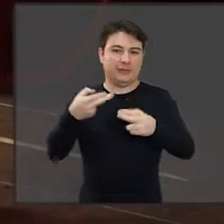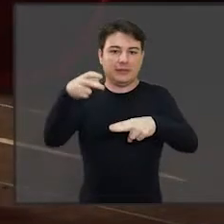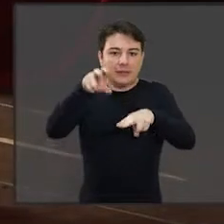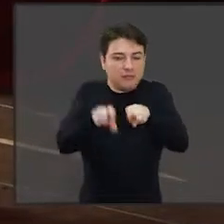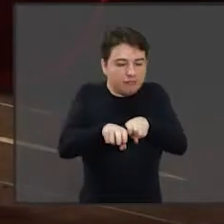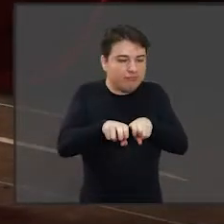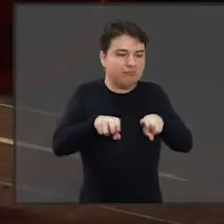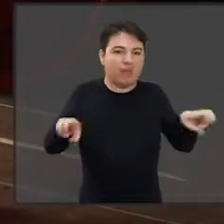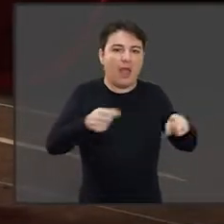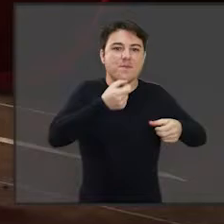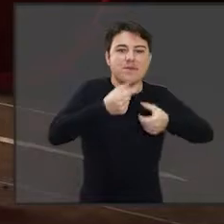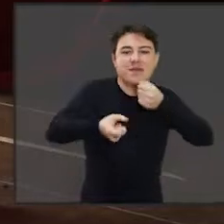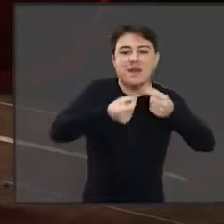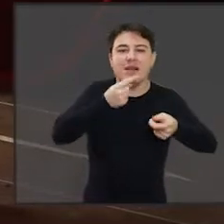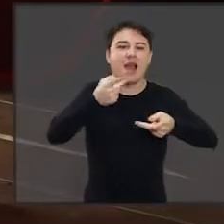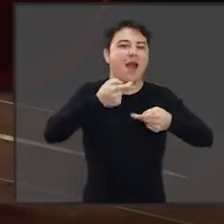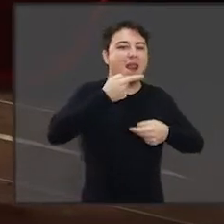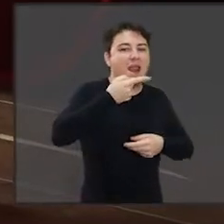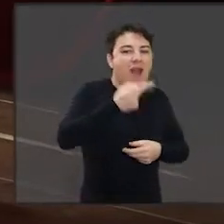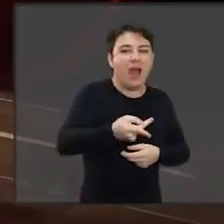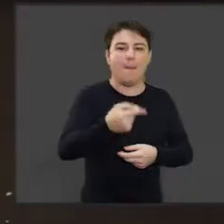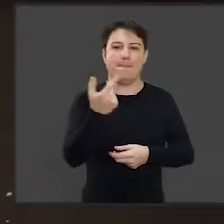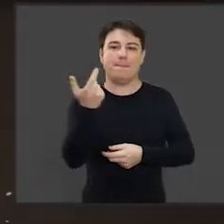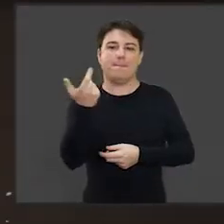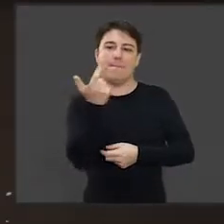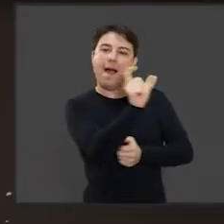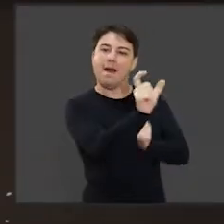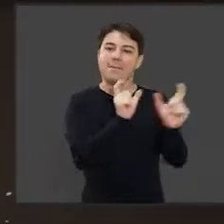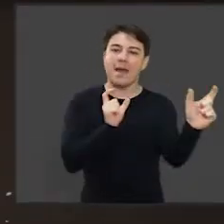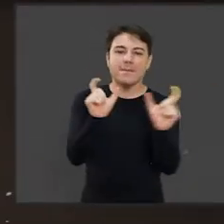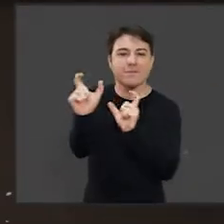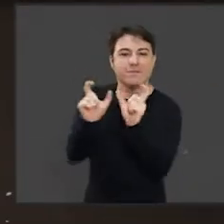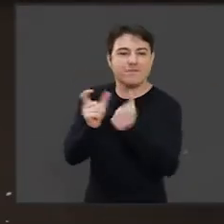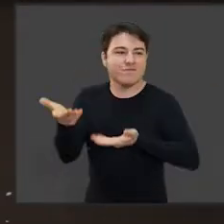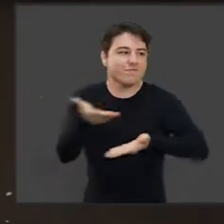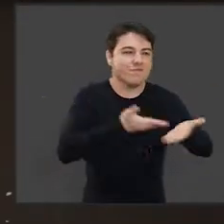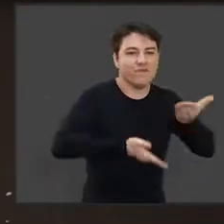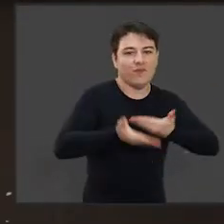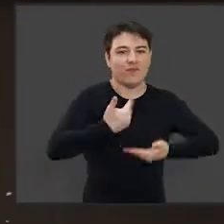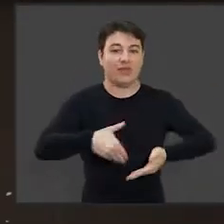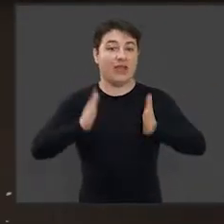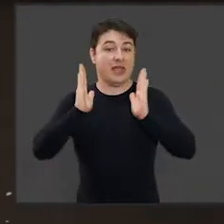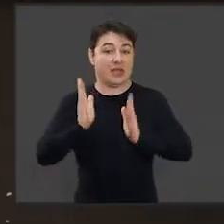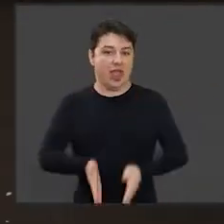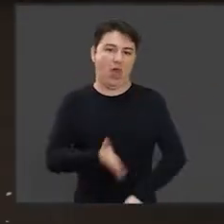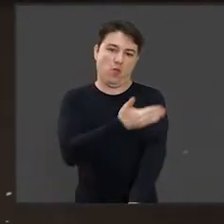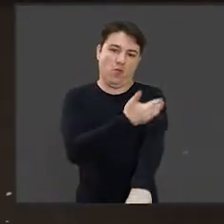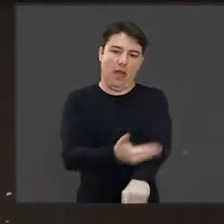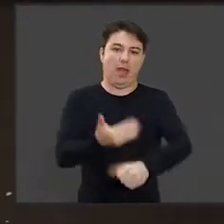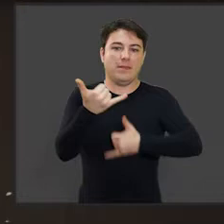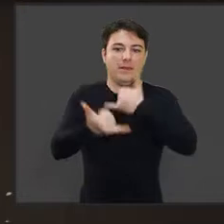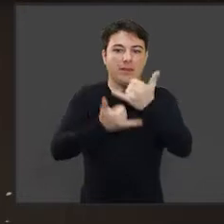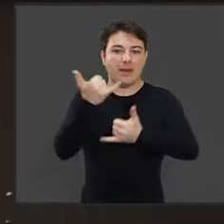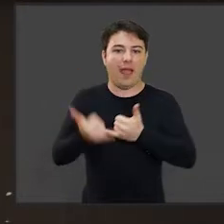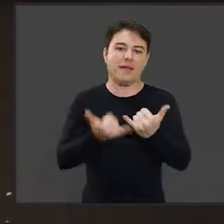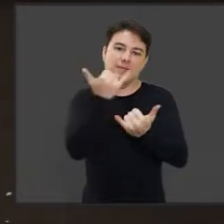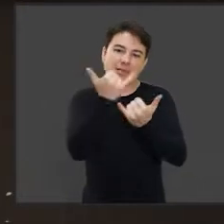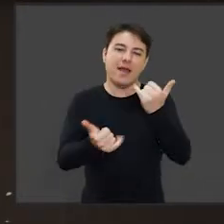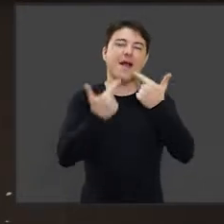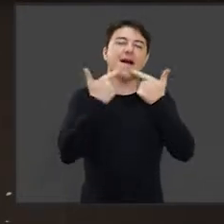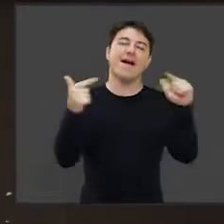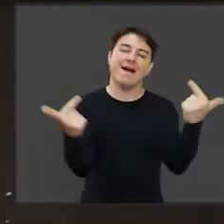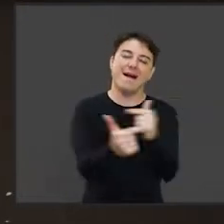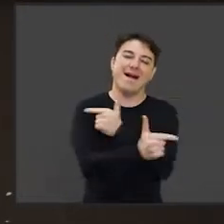uma improvisação mais popular, que é a comédia de improviso. Aí a gente pega sugestões do público e tem um mestre de